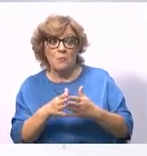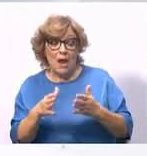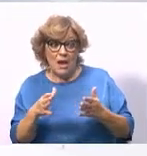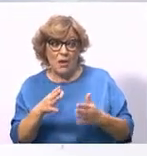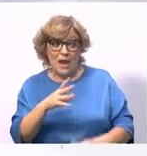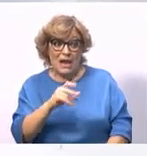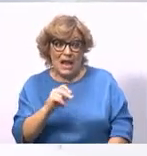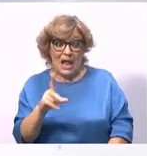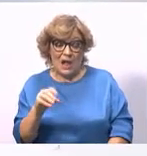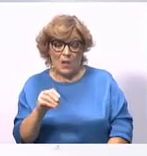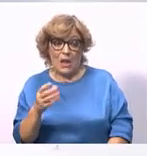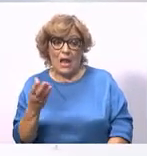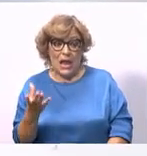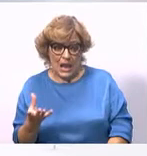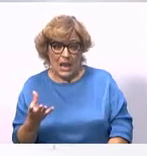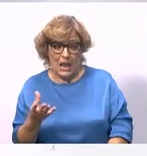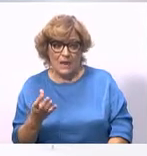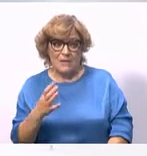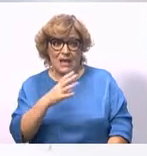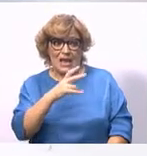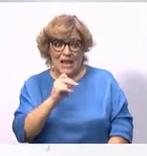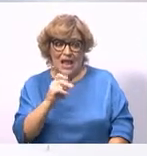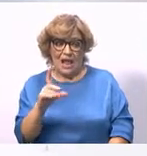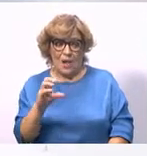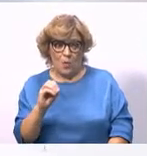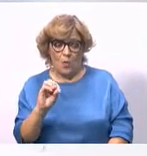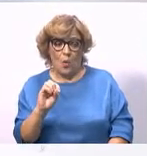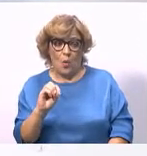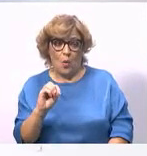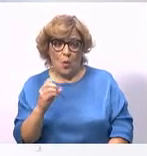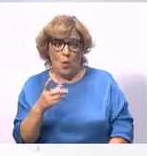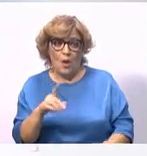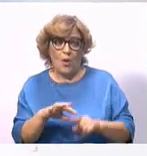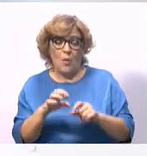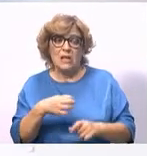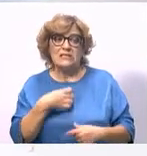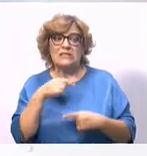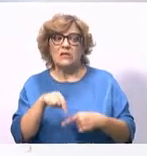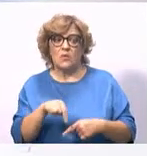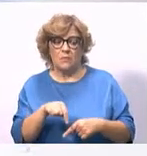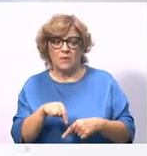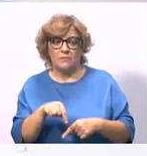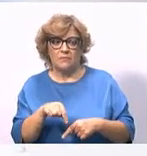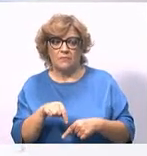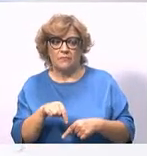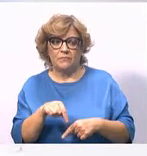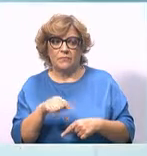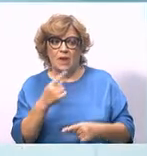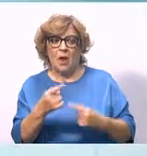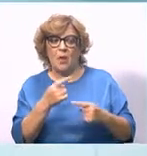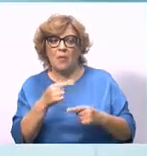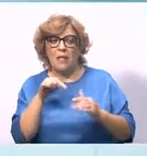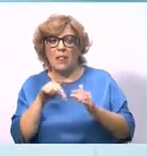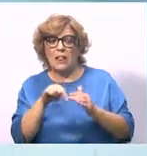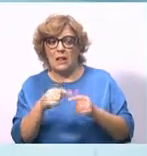maioria das vezes, o calo e a calosidade são um sintoma. São um sintoma de alguma causa